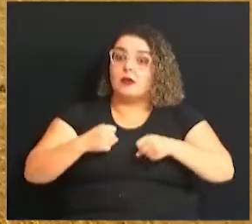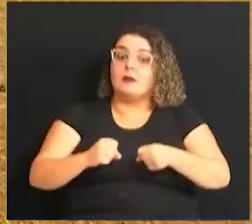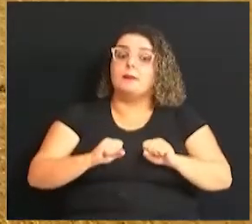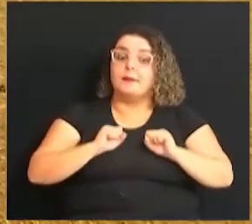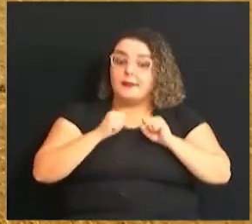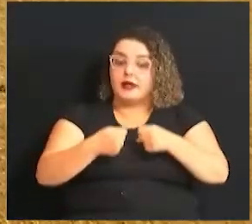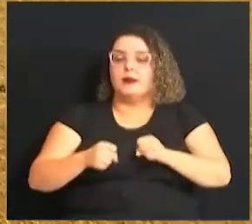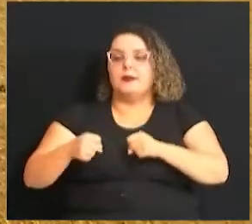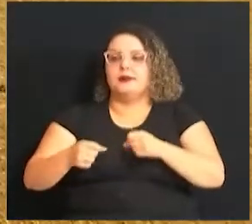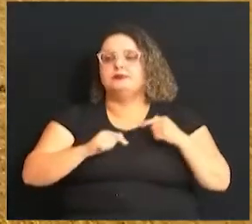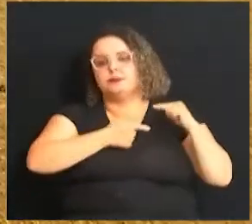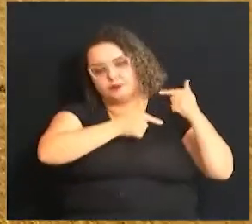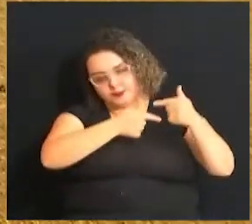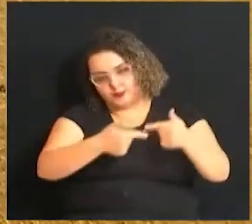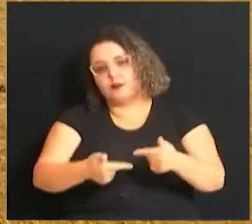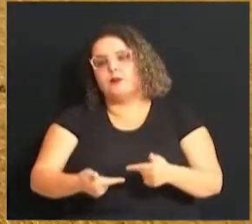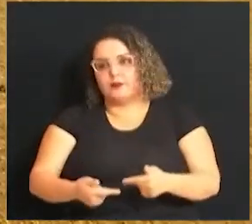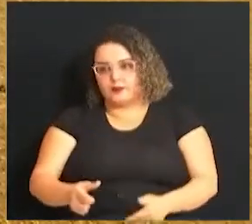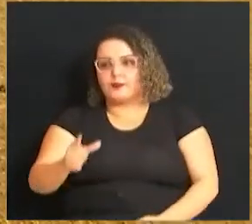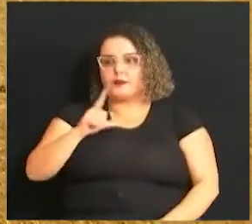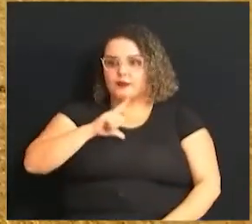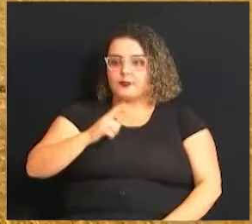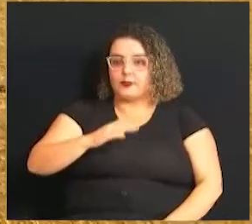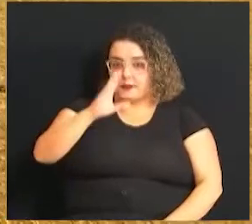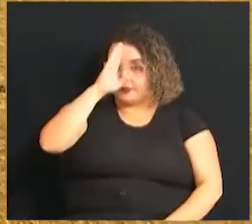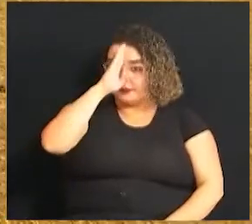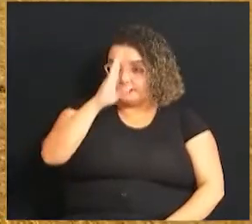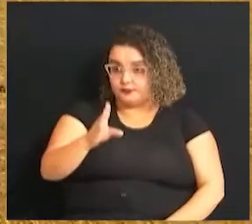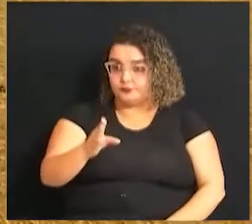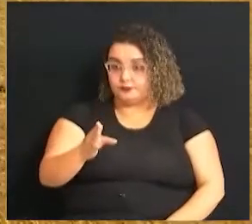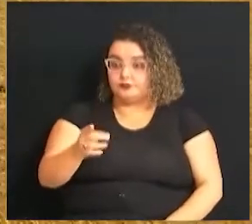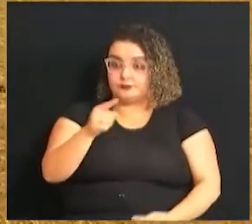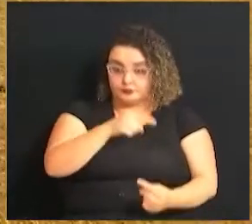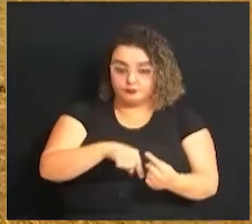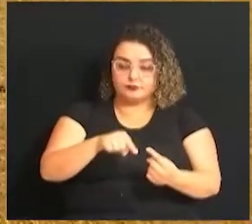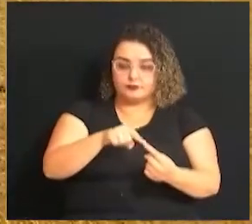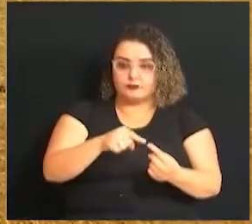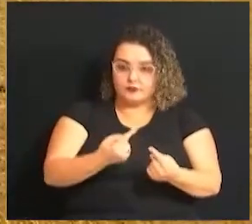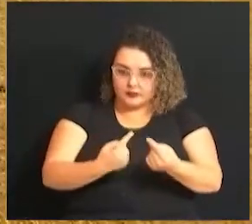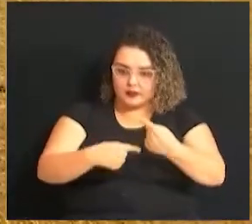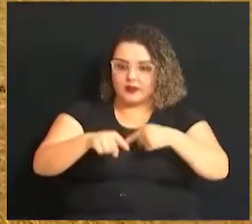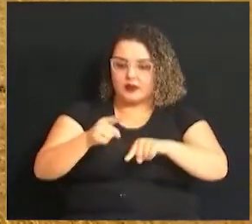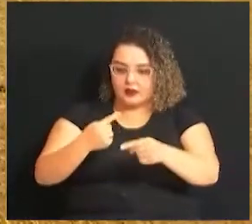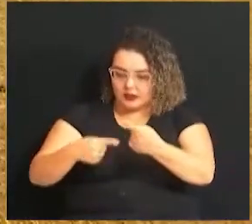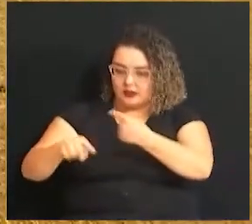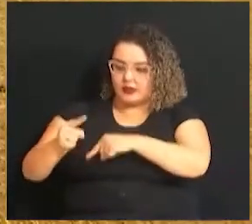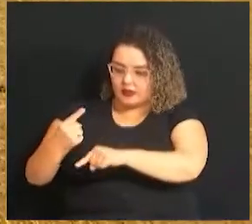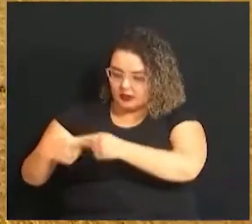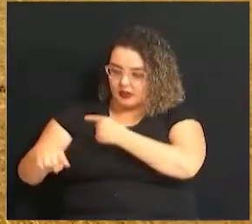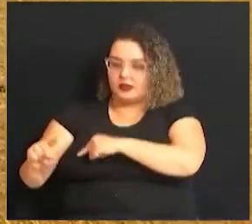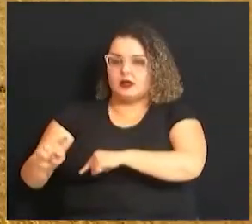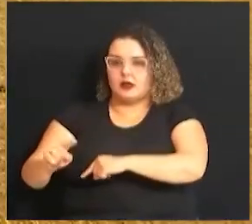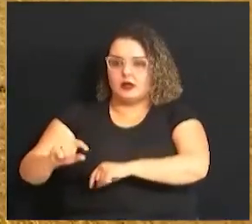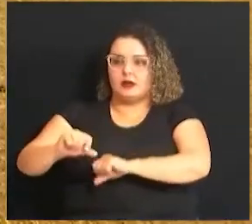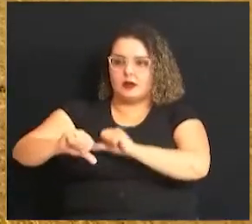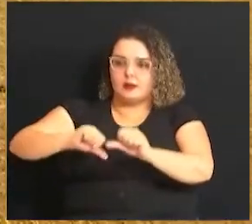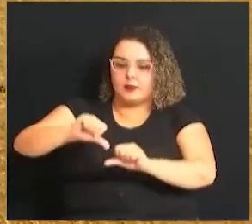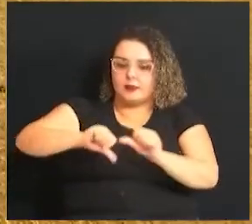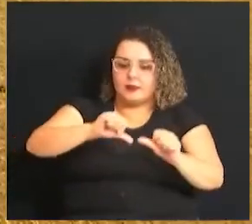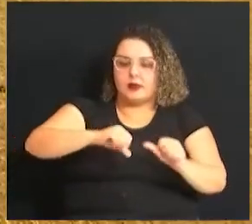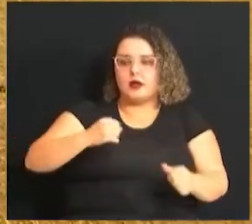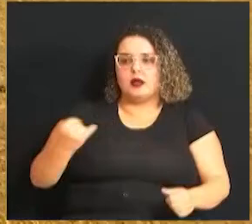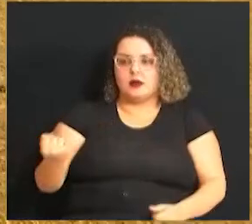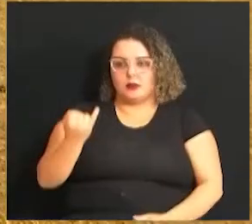Campinas, a gente reforçando essa tradição que tem como principal finalidade a renovação, né? A gente sabe da